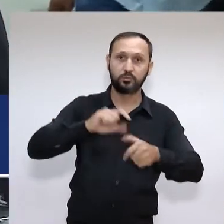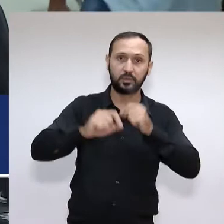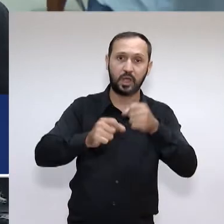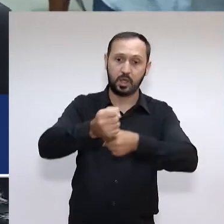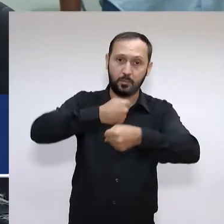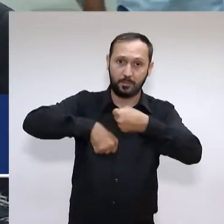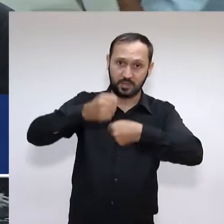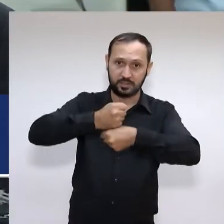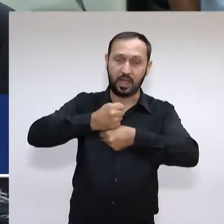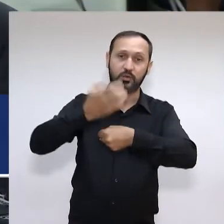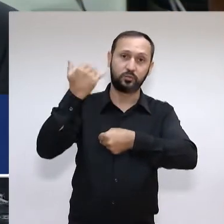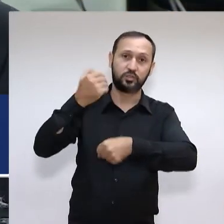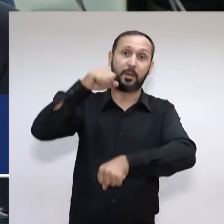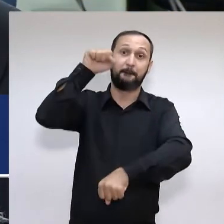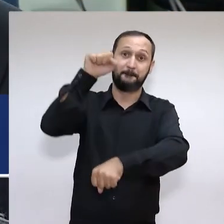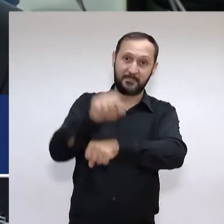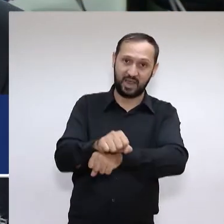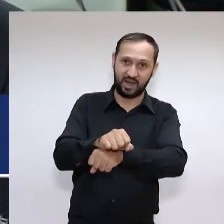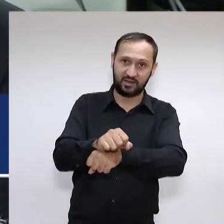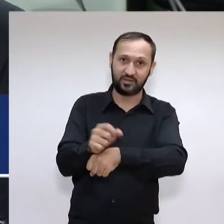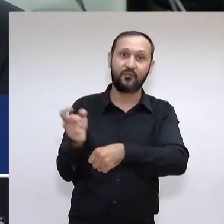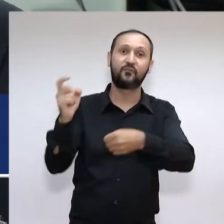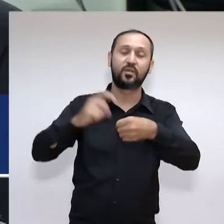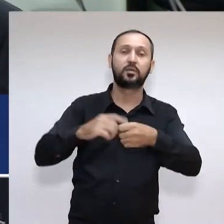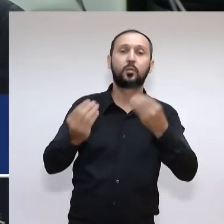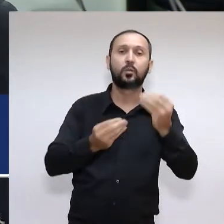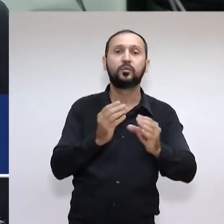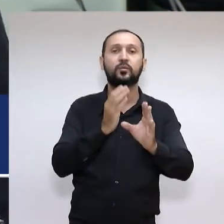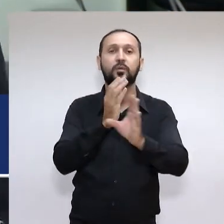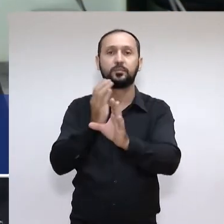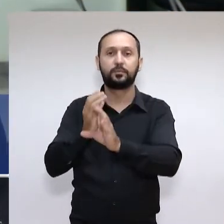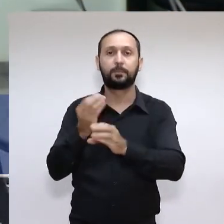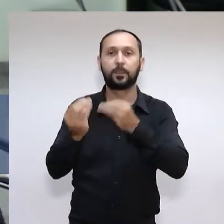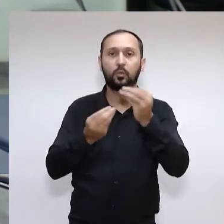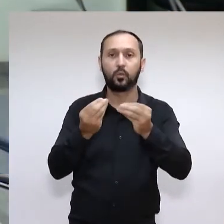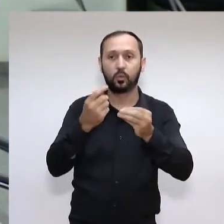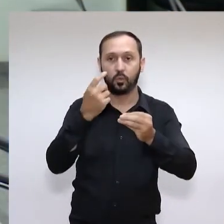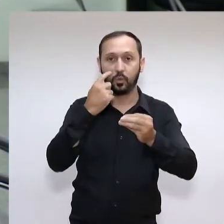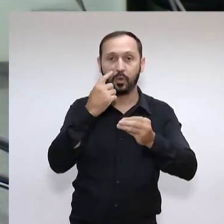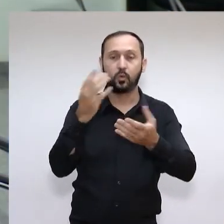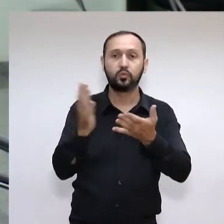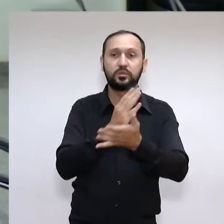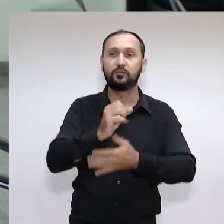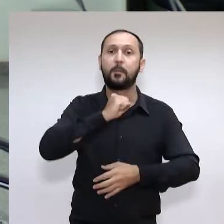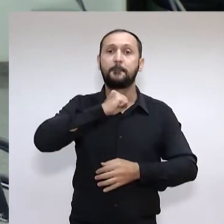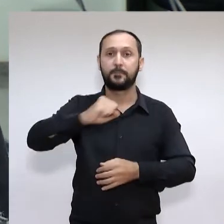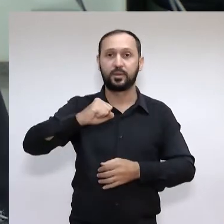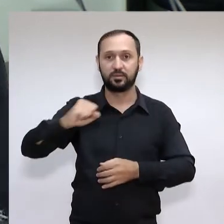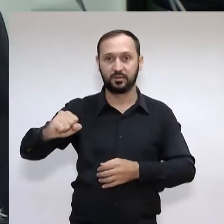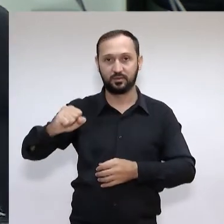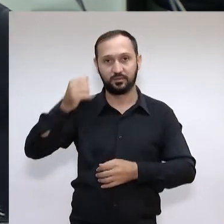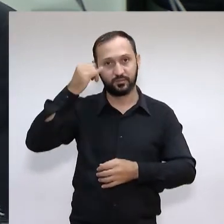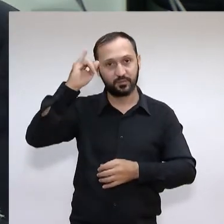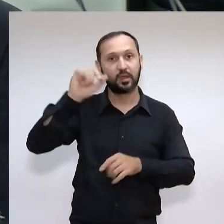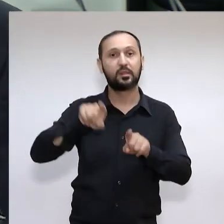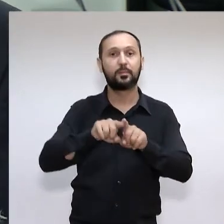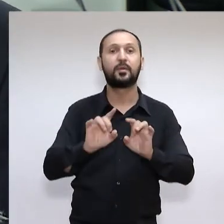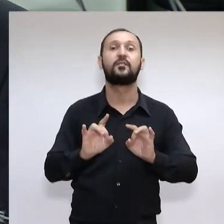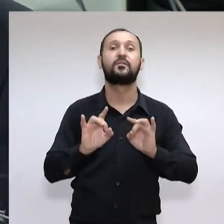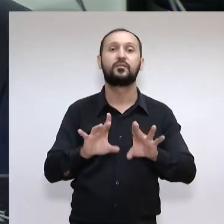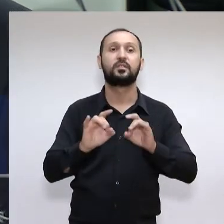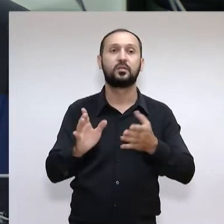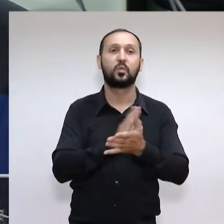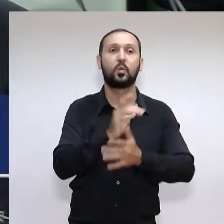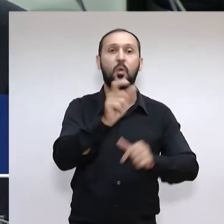muitos foram identificados como estavam abatendo animais e também comercializando com alguns receptadores. Esses receptadores